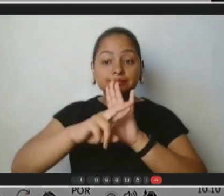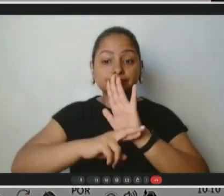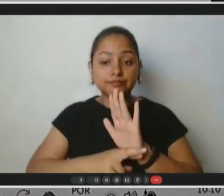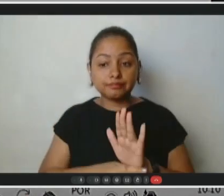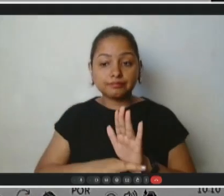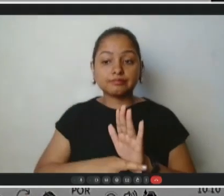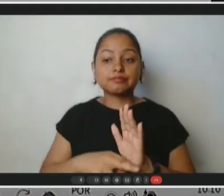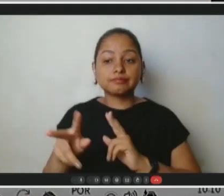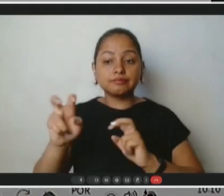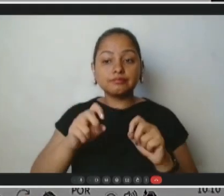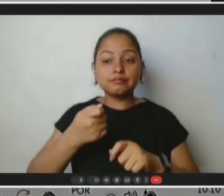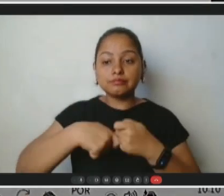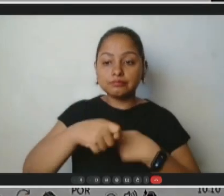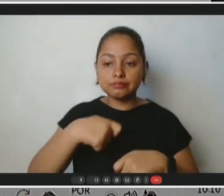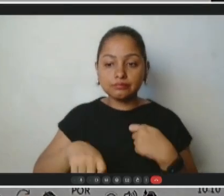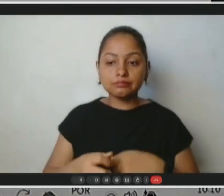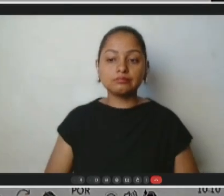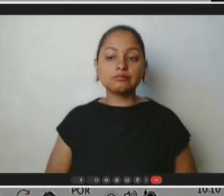financeira e orçamentária.